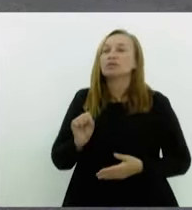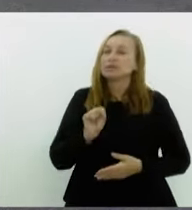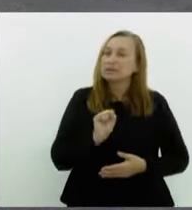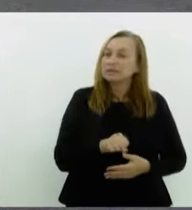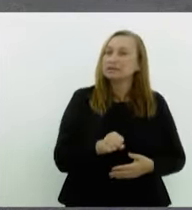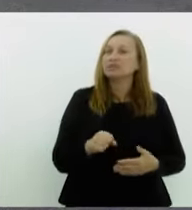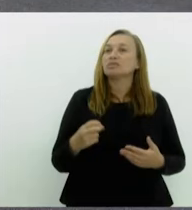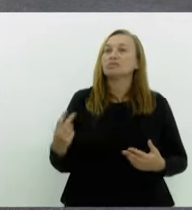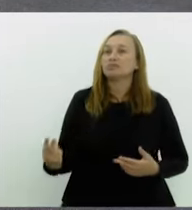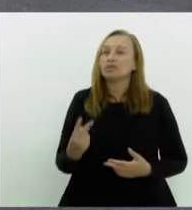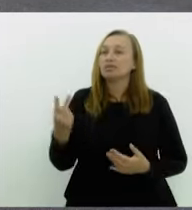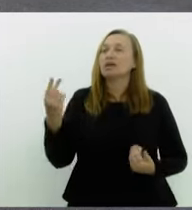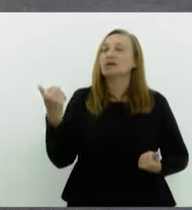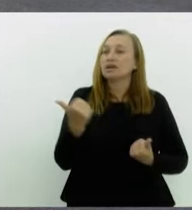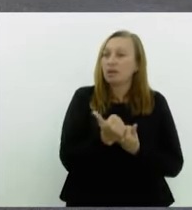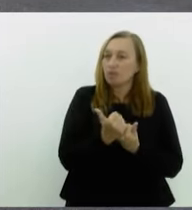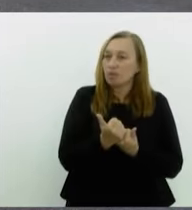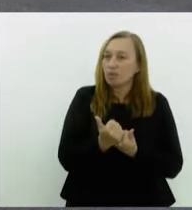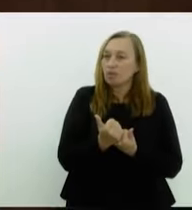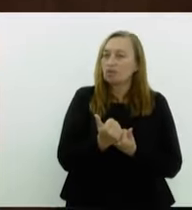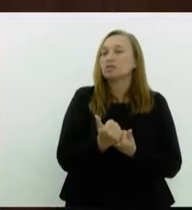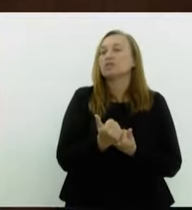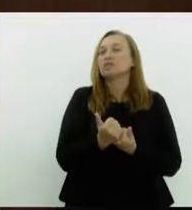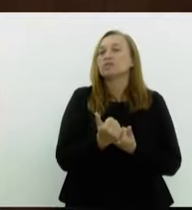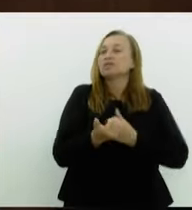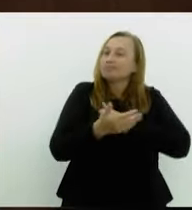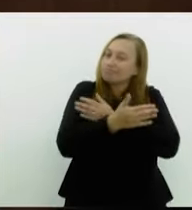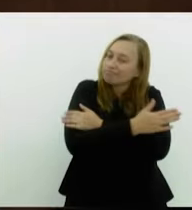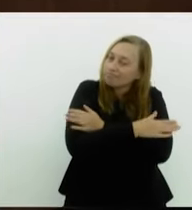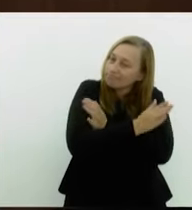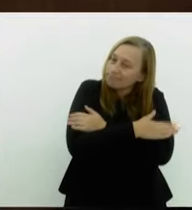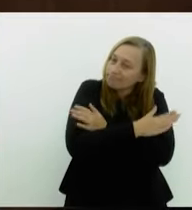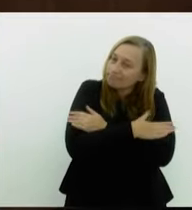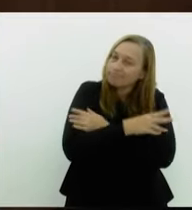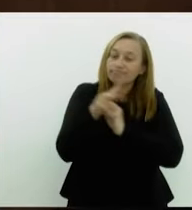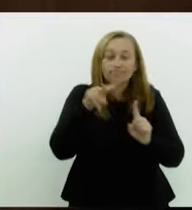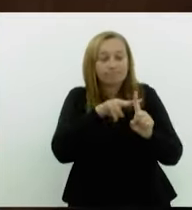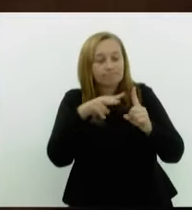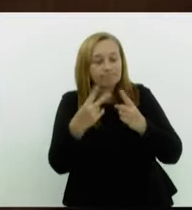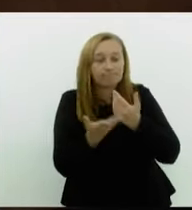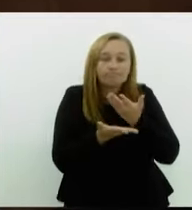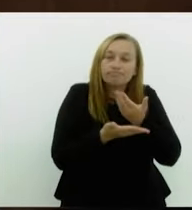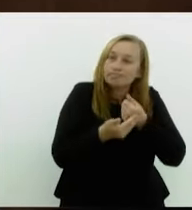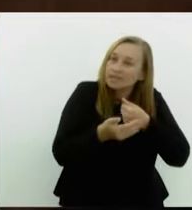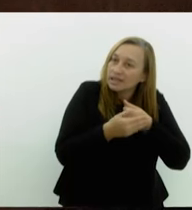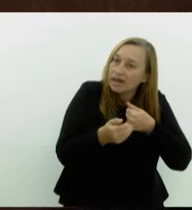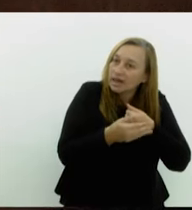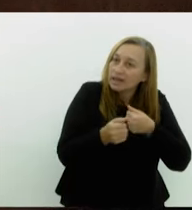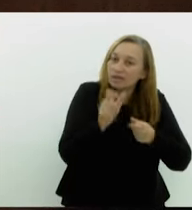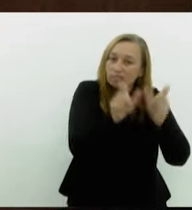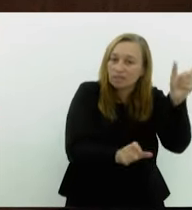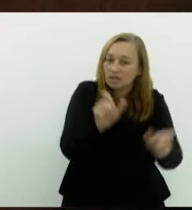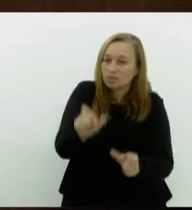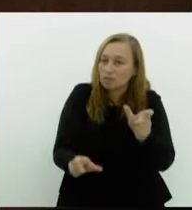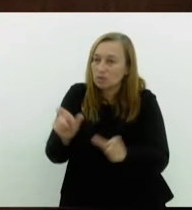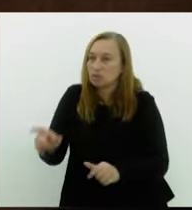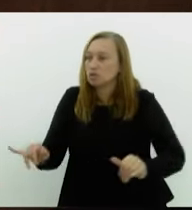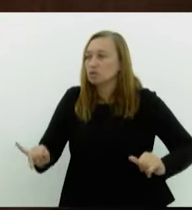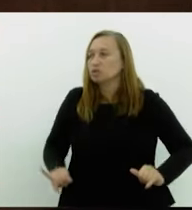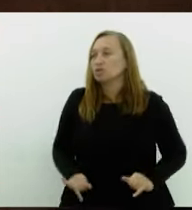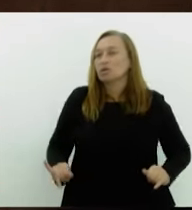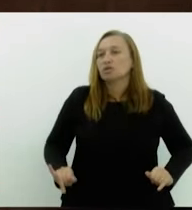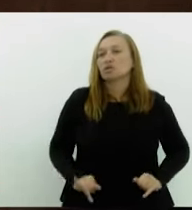prestigiar, apoiar, dar um colo, dar um abraço, um olhar de carinho para as vítimas. Deputada Tia Ju,